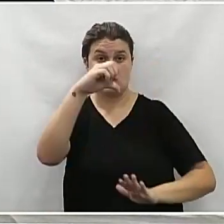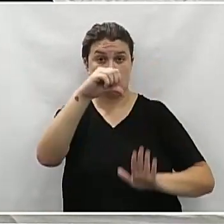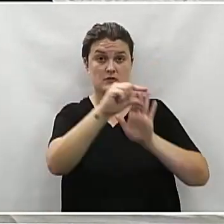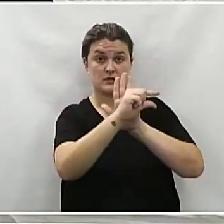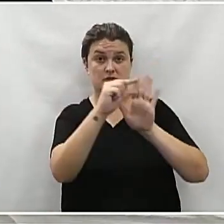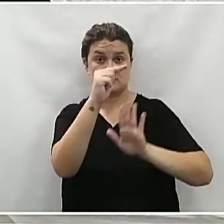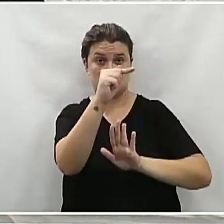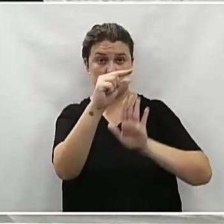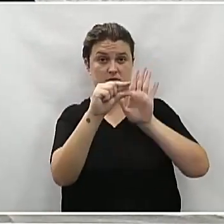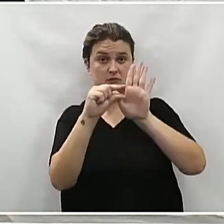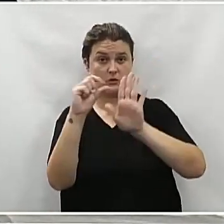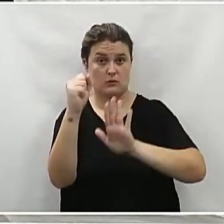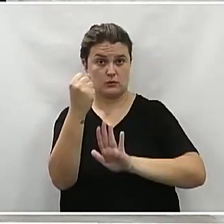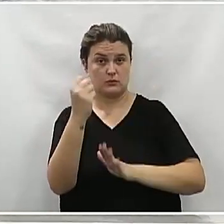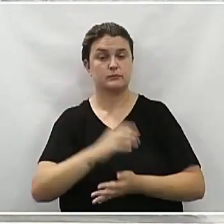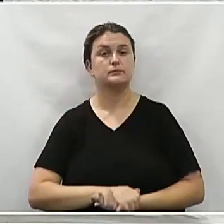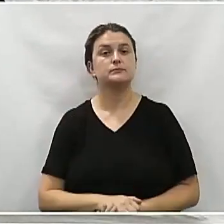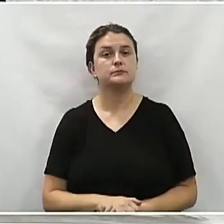versículos 7 e 8.